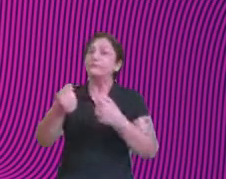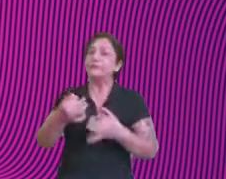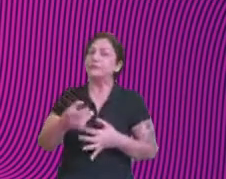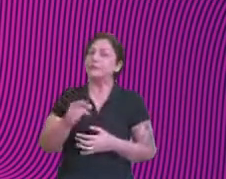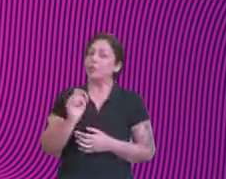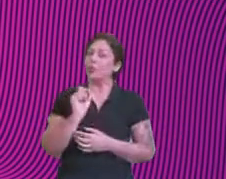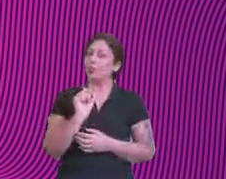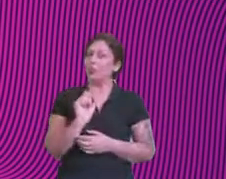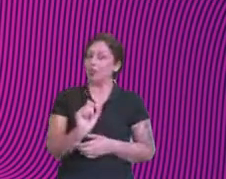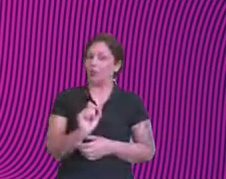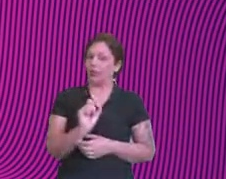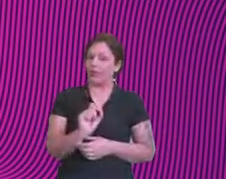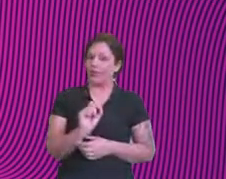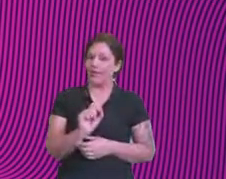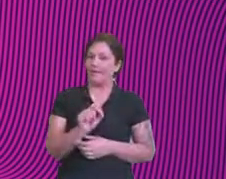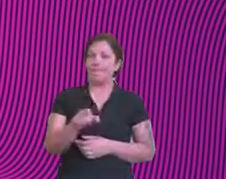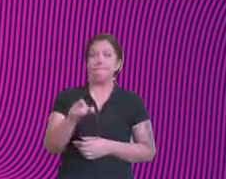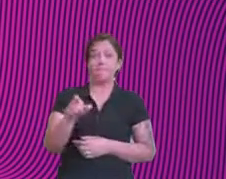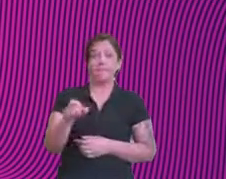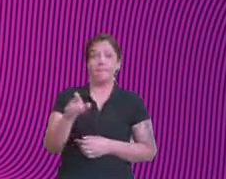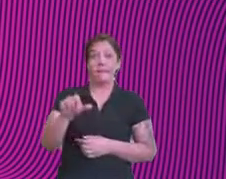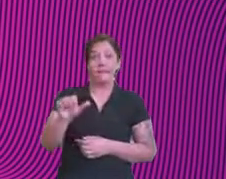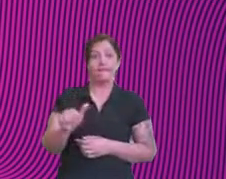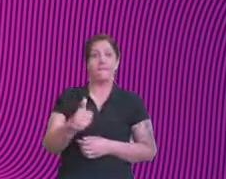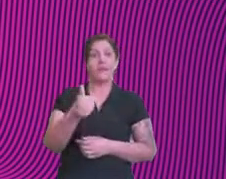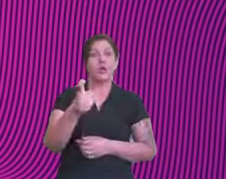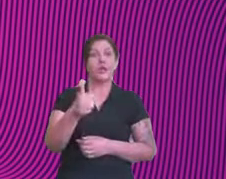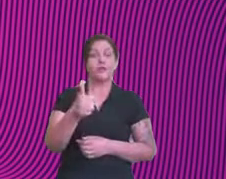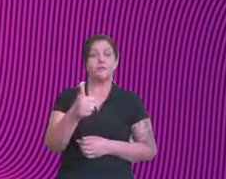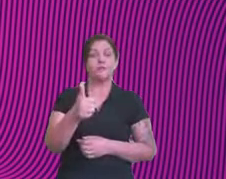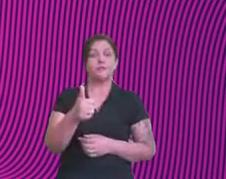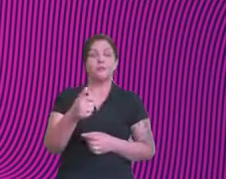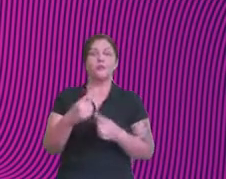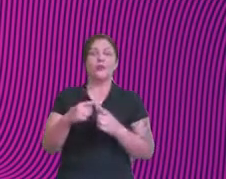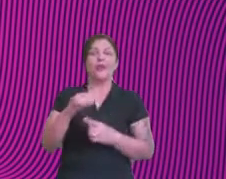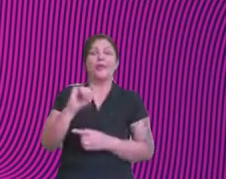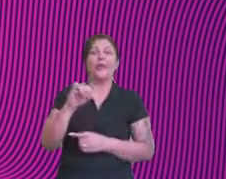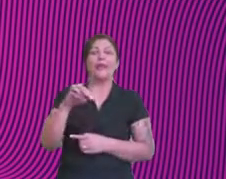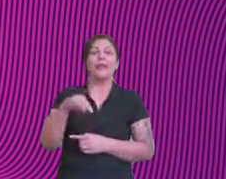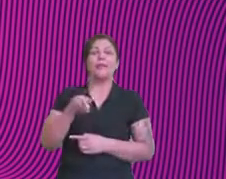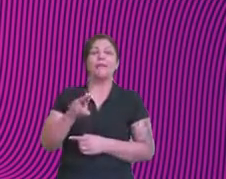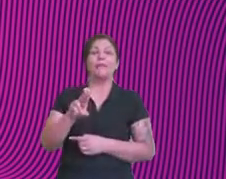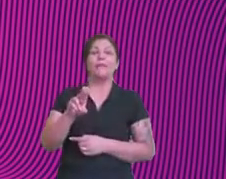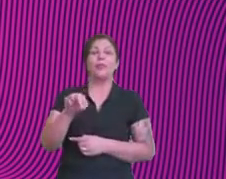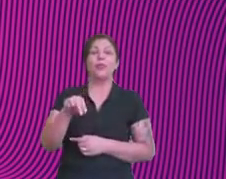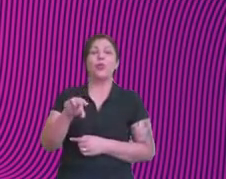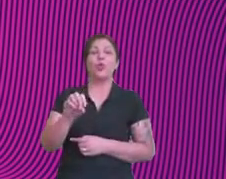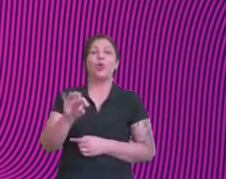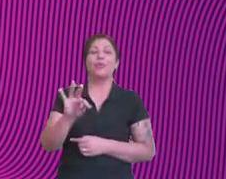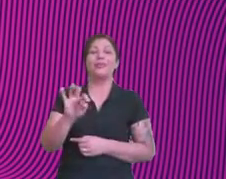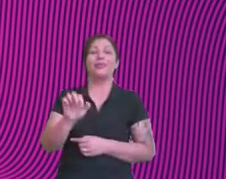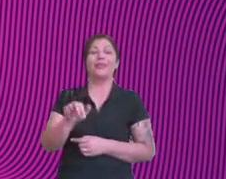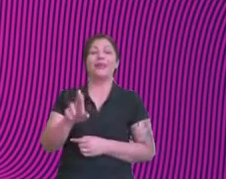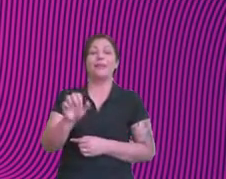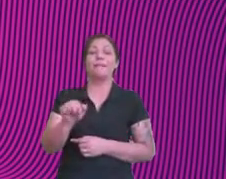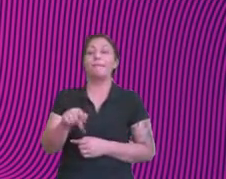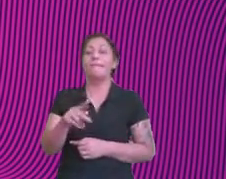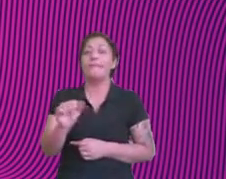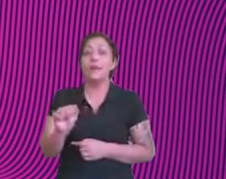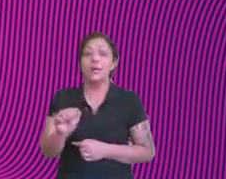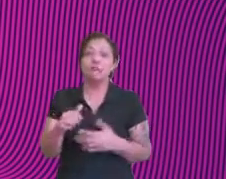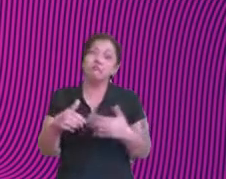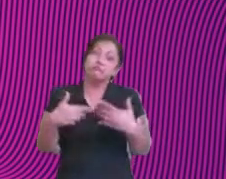ela parece que está tendo uma boa resposta com a imunoterapia, que também é uma terapia nova que está aí correndo em paralelo